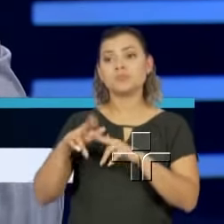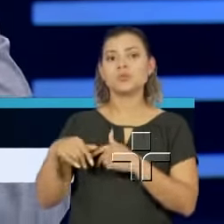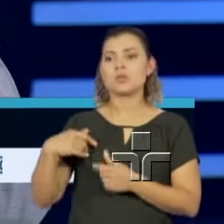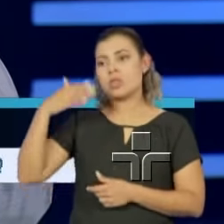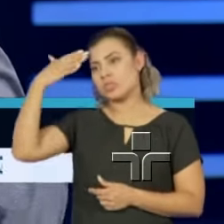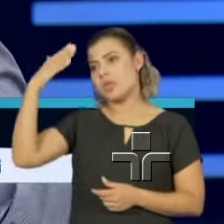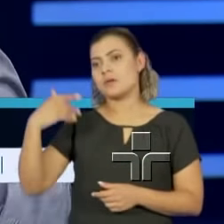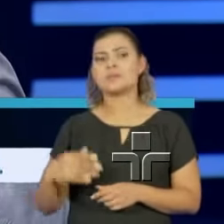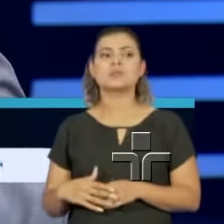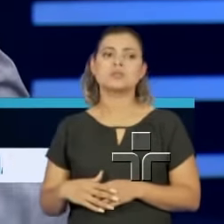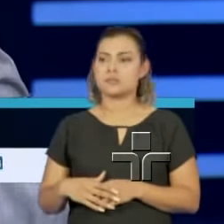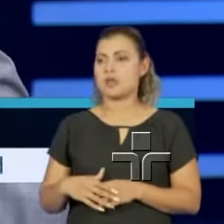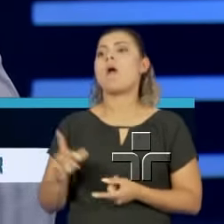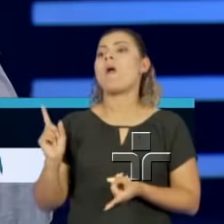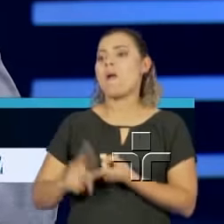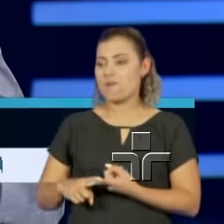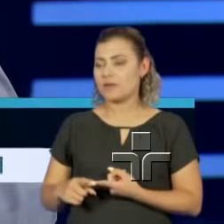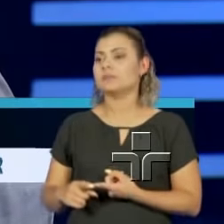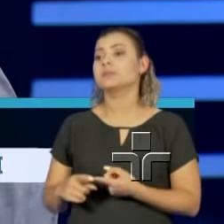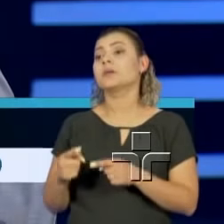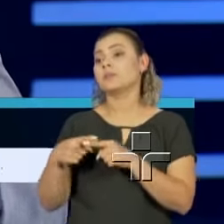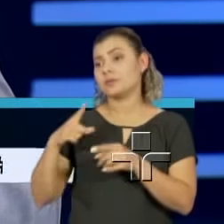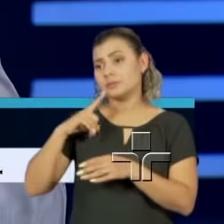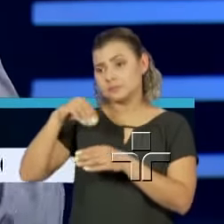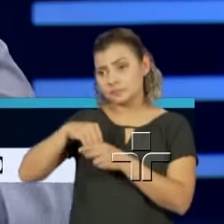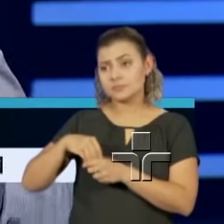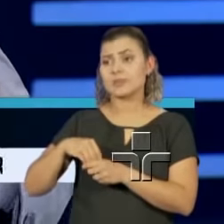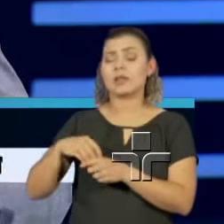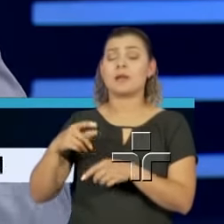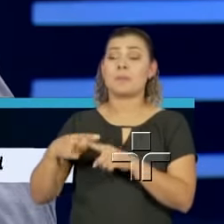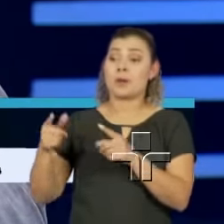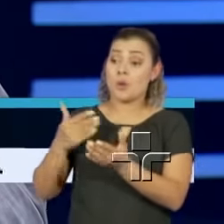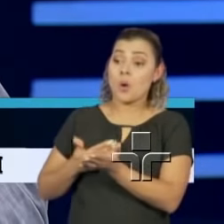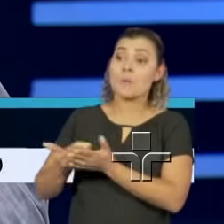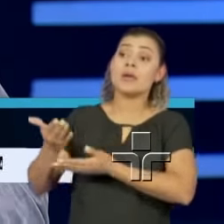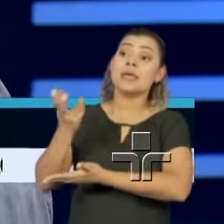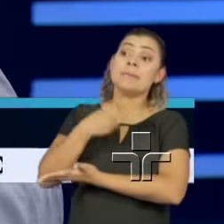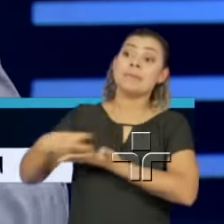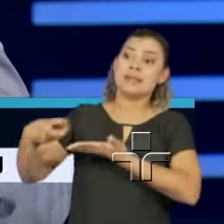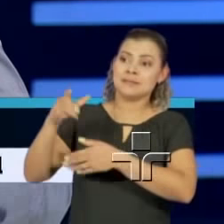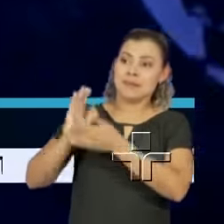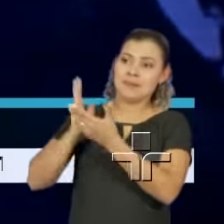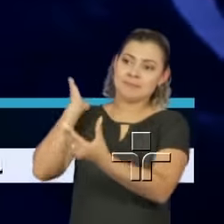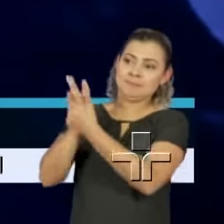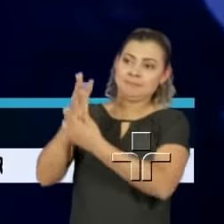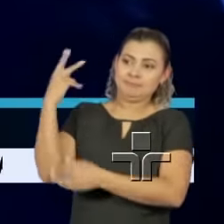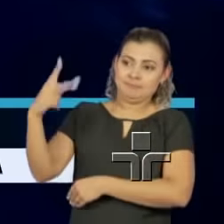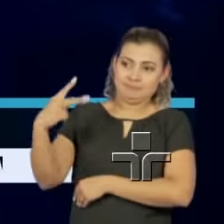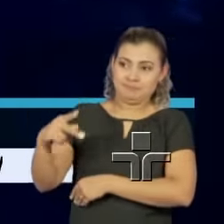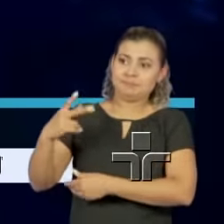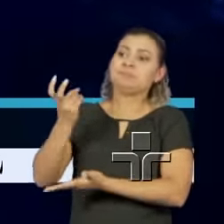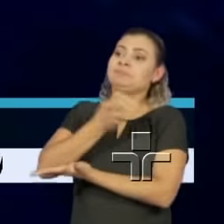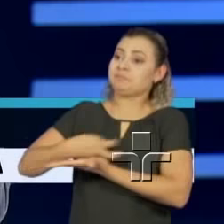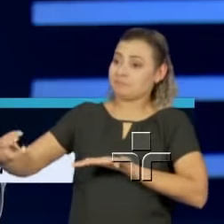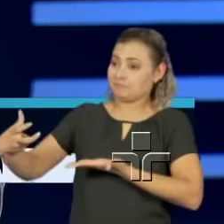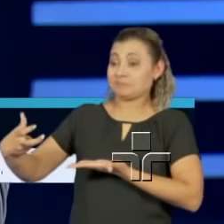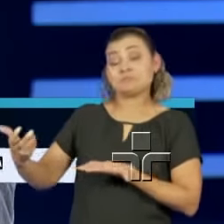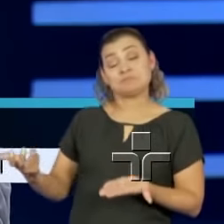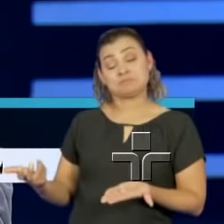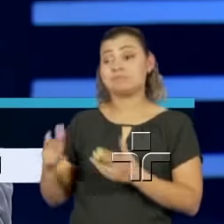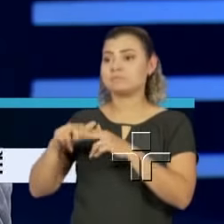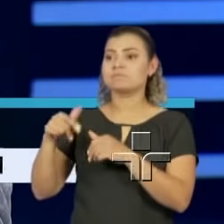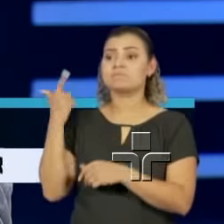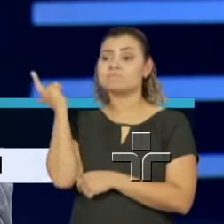coincidentemente, ele estava num processo interno muito intenso do início do seu impeachment que estava iniciando e está em desenvolvimento. Então, ele